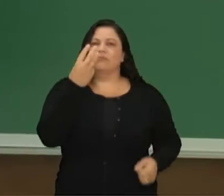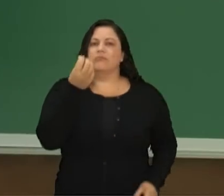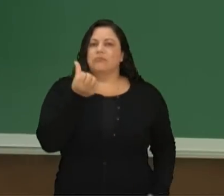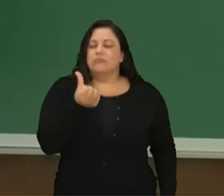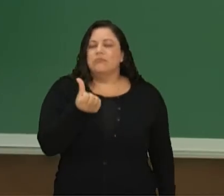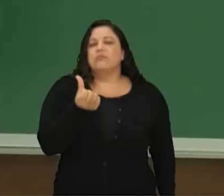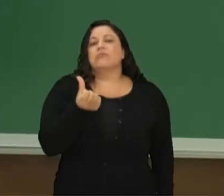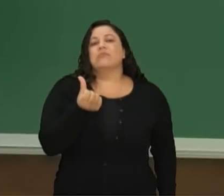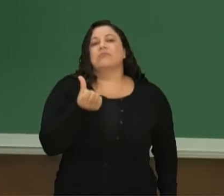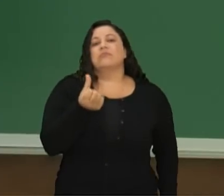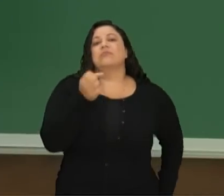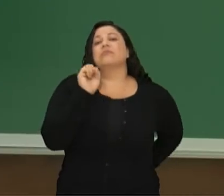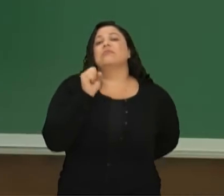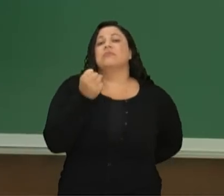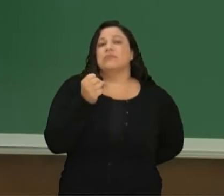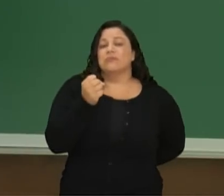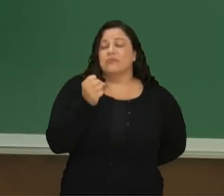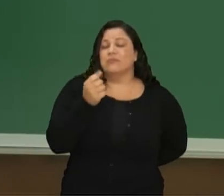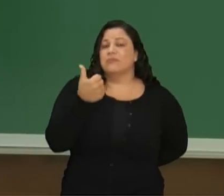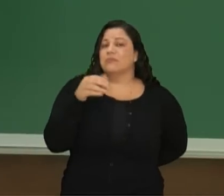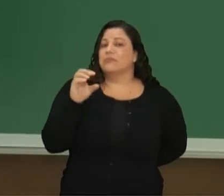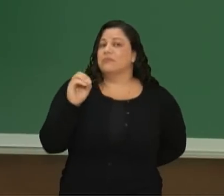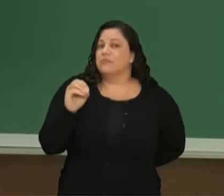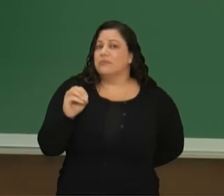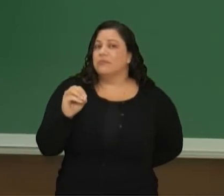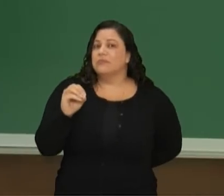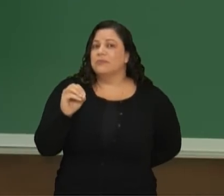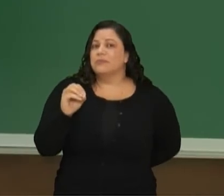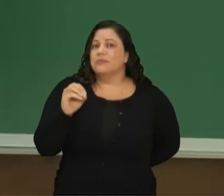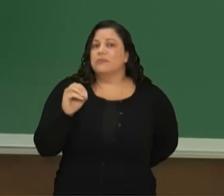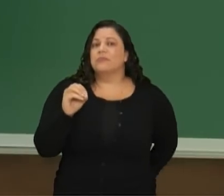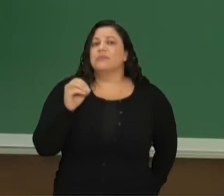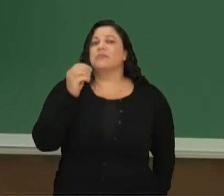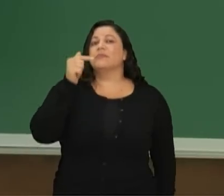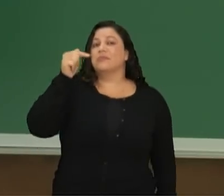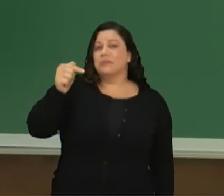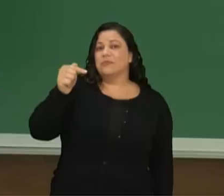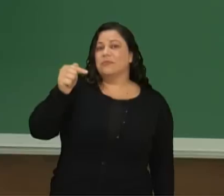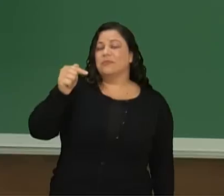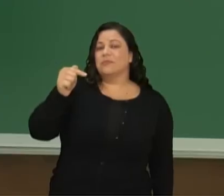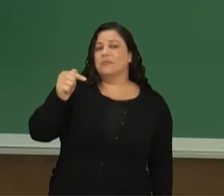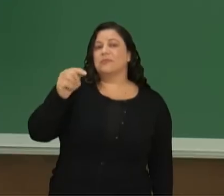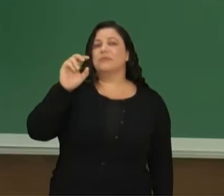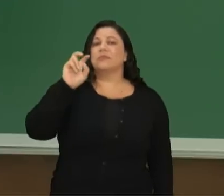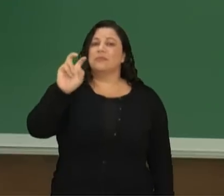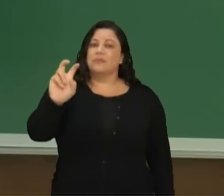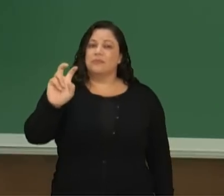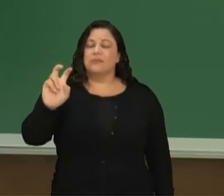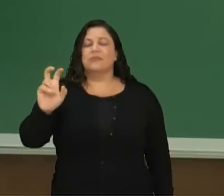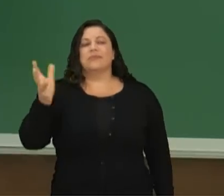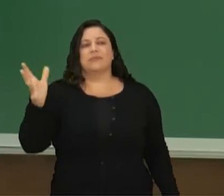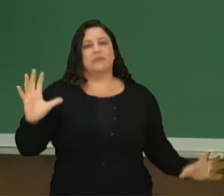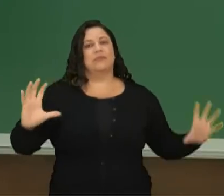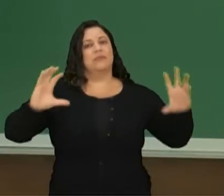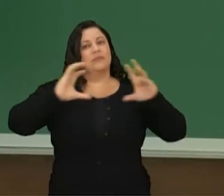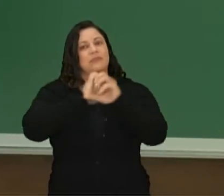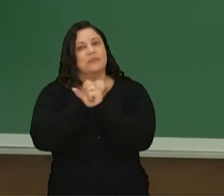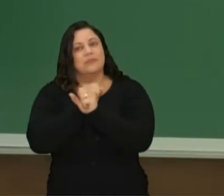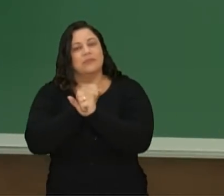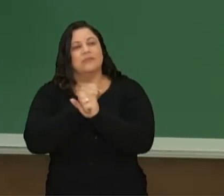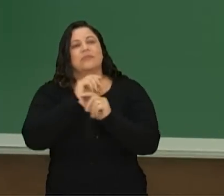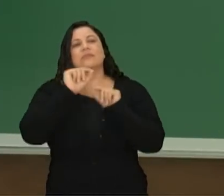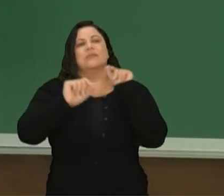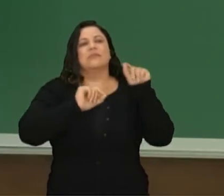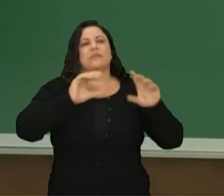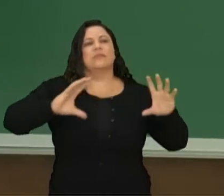6, 8, 10, os 7 e 5 alunos, né?